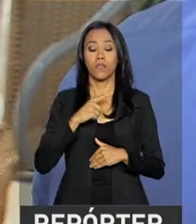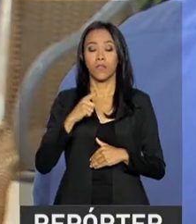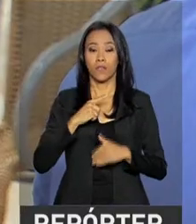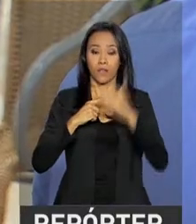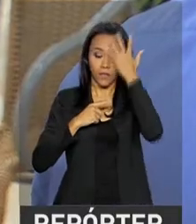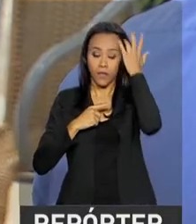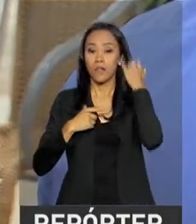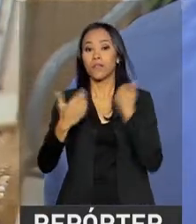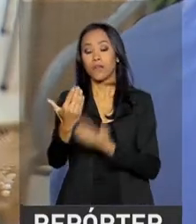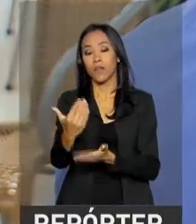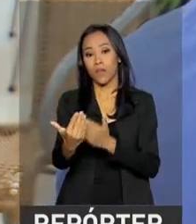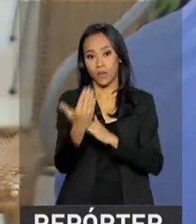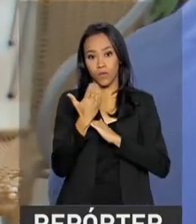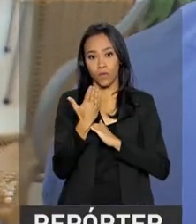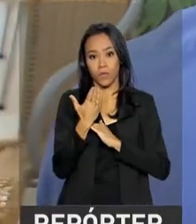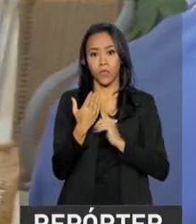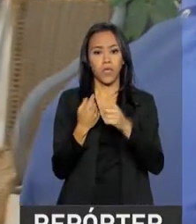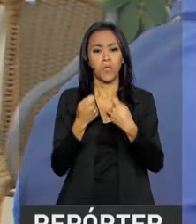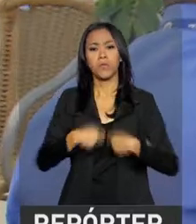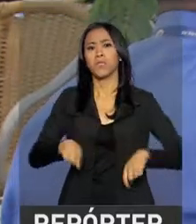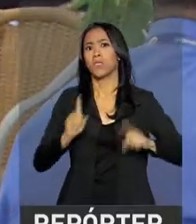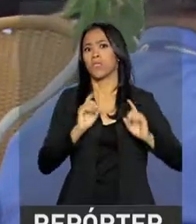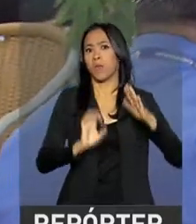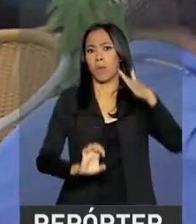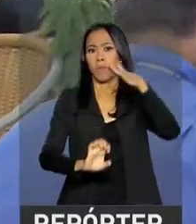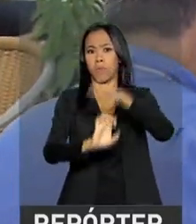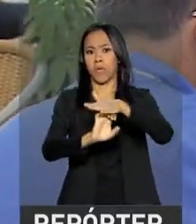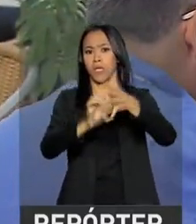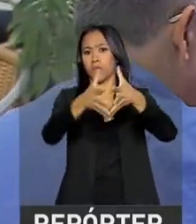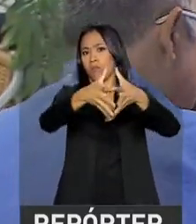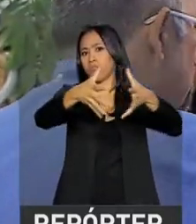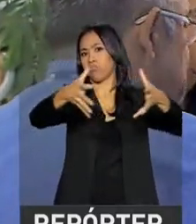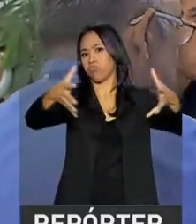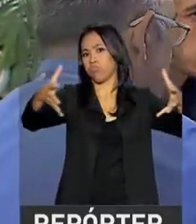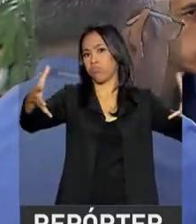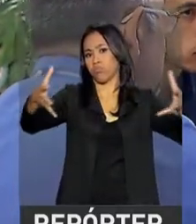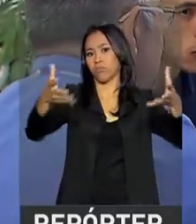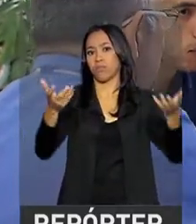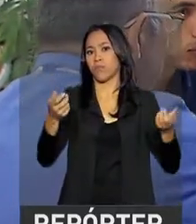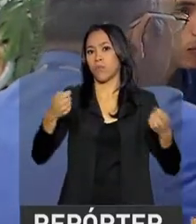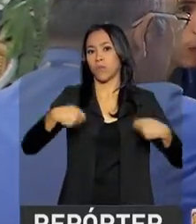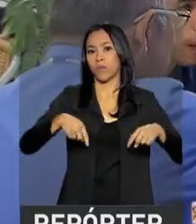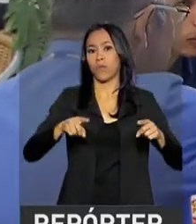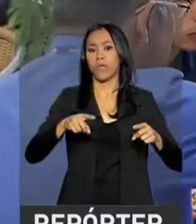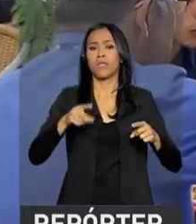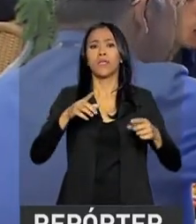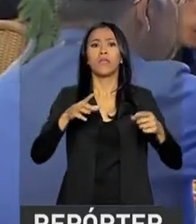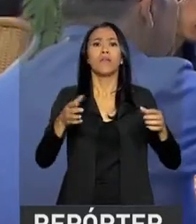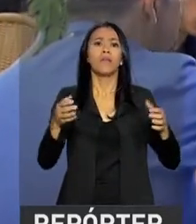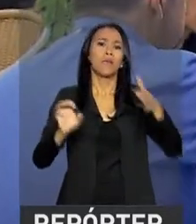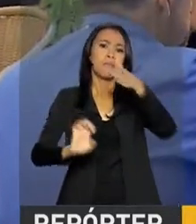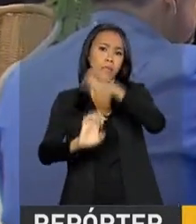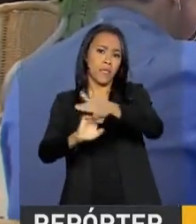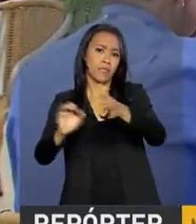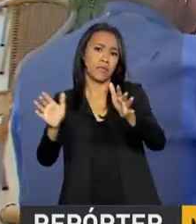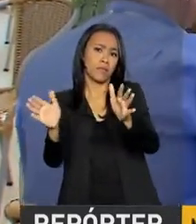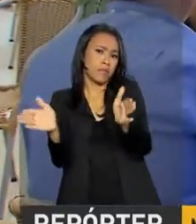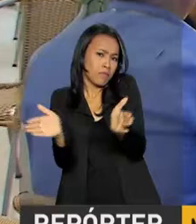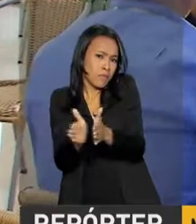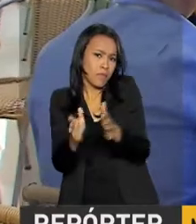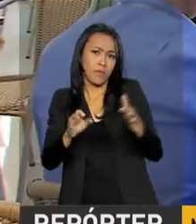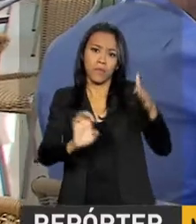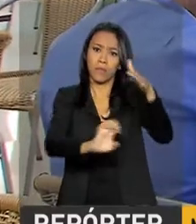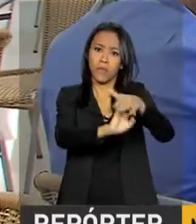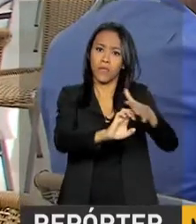não é preciso ser uma grande empresa para participar do programa de alimentação do trabalhador às pequenas e micro empresas também podem